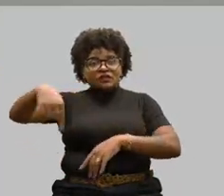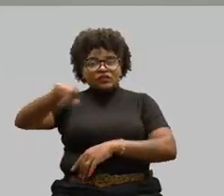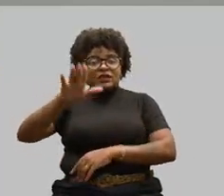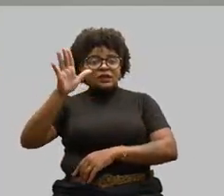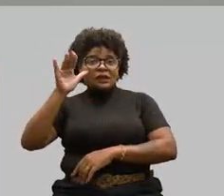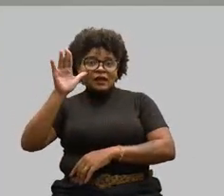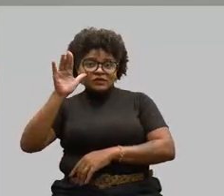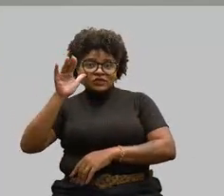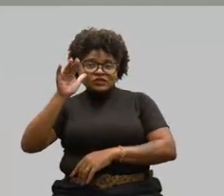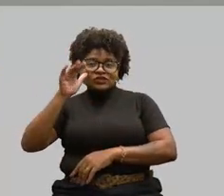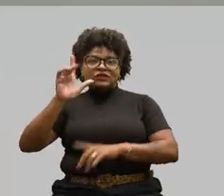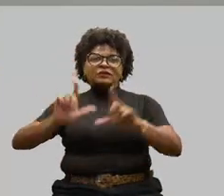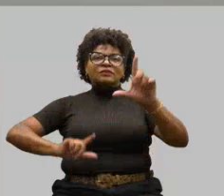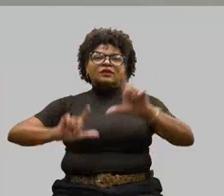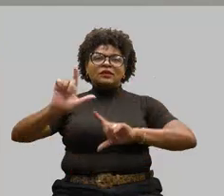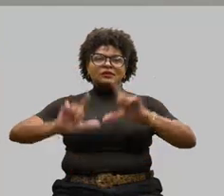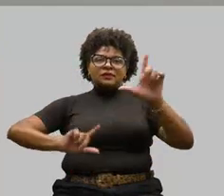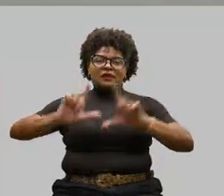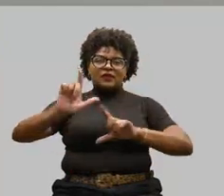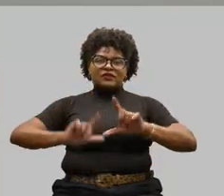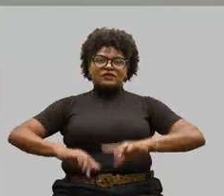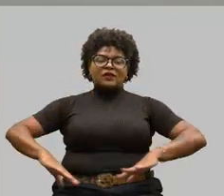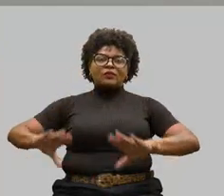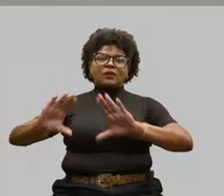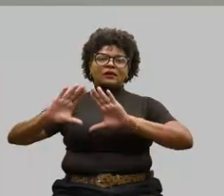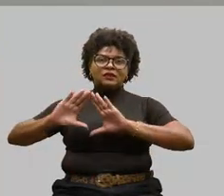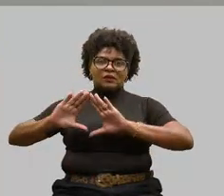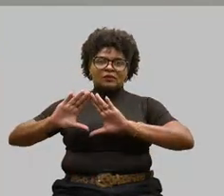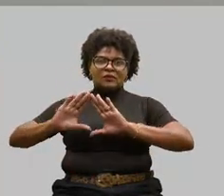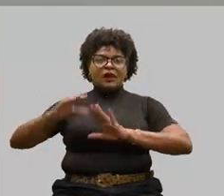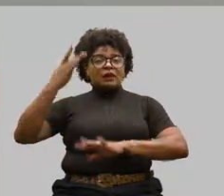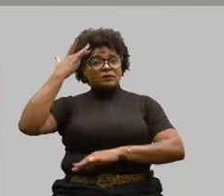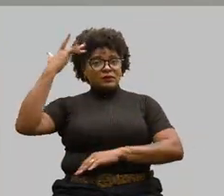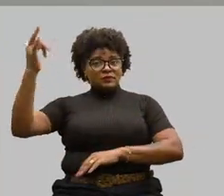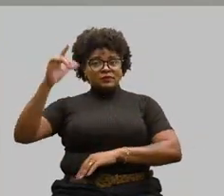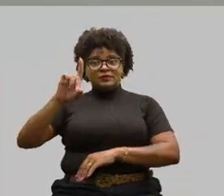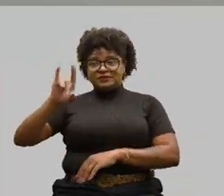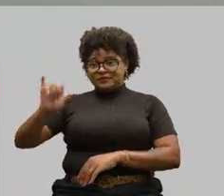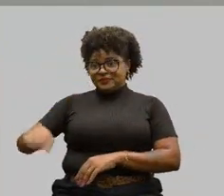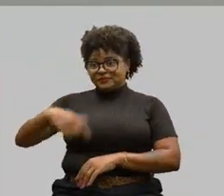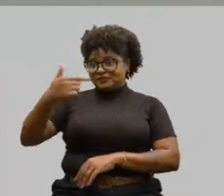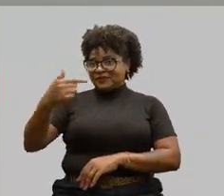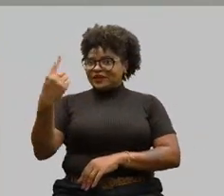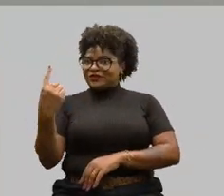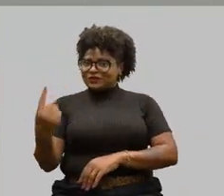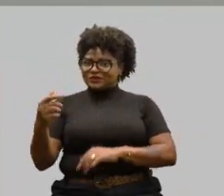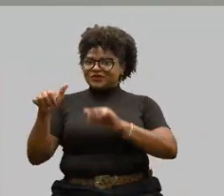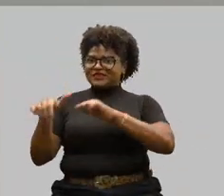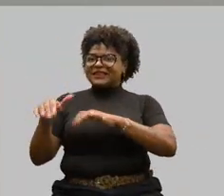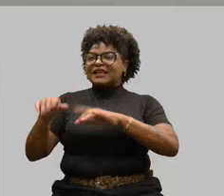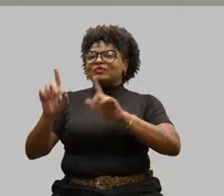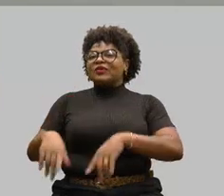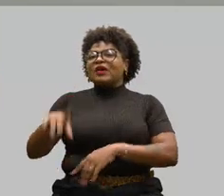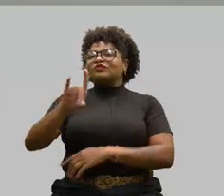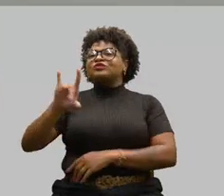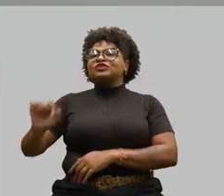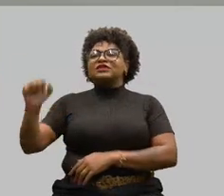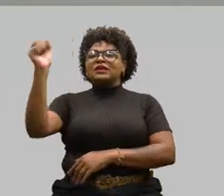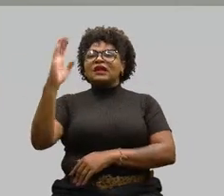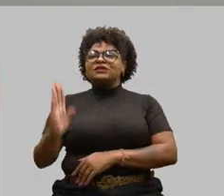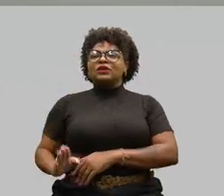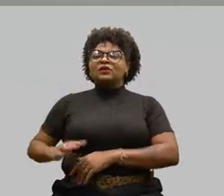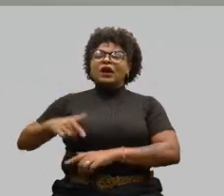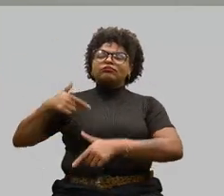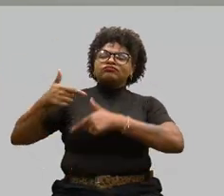quer iniciar destacando que amanhã 21 de setembro comemoramos o Dia Nacional de luta da pessoa